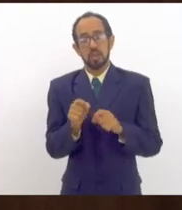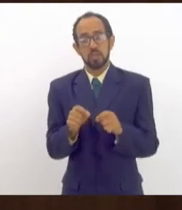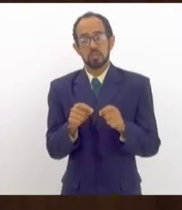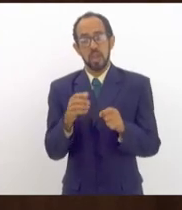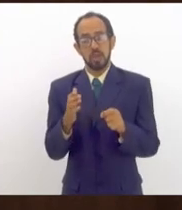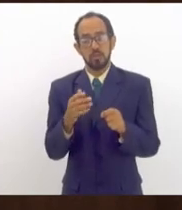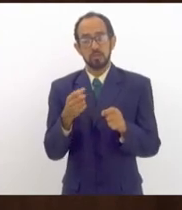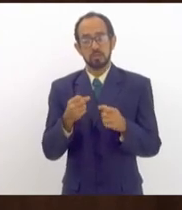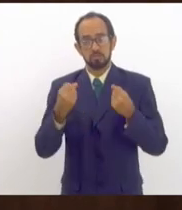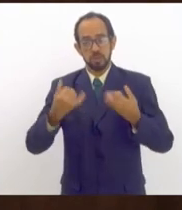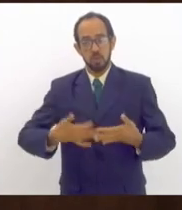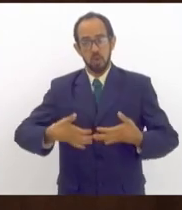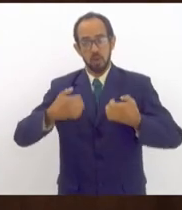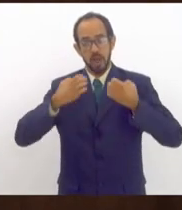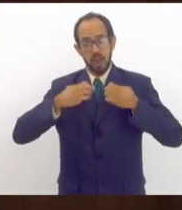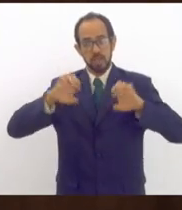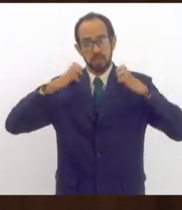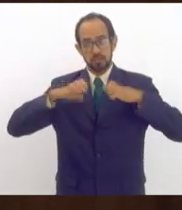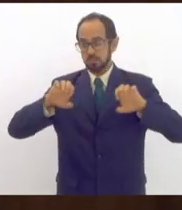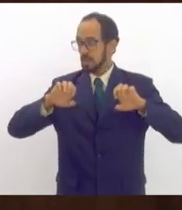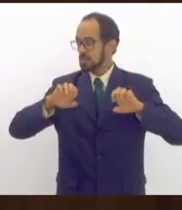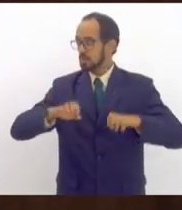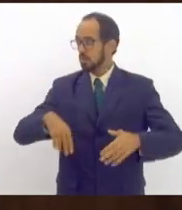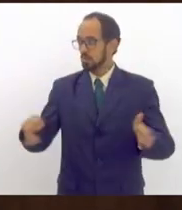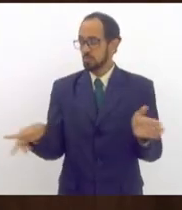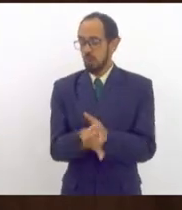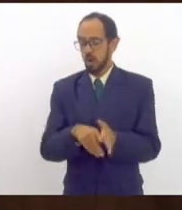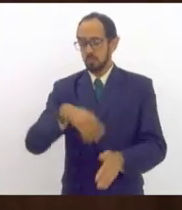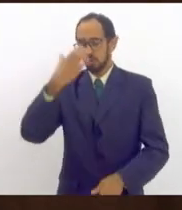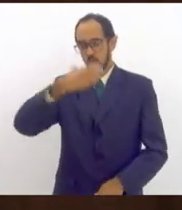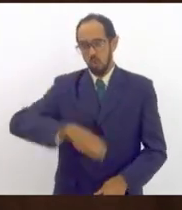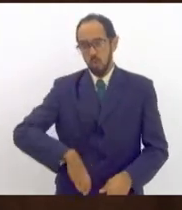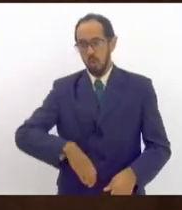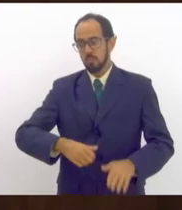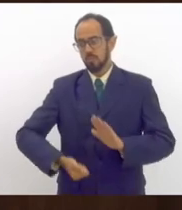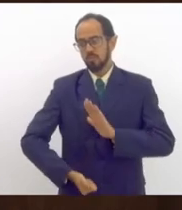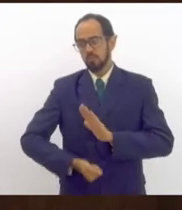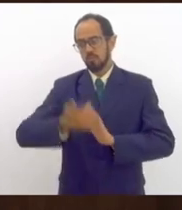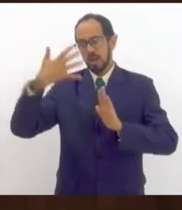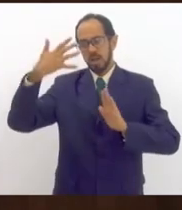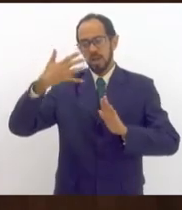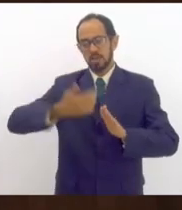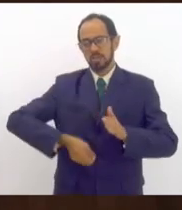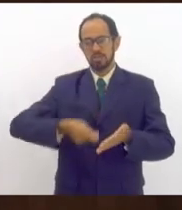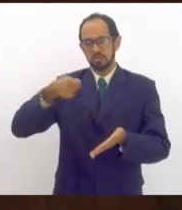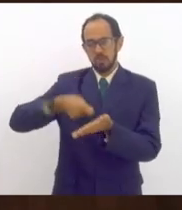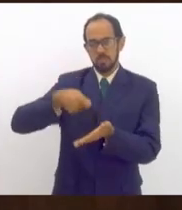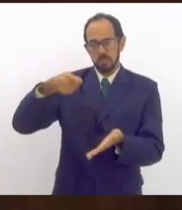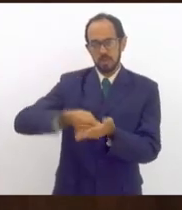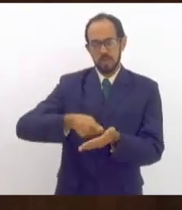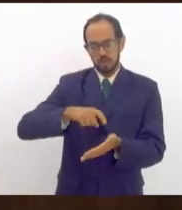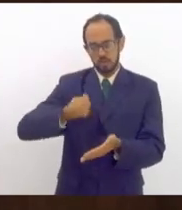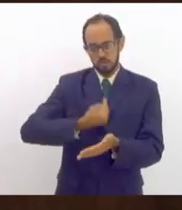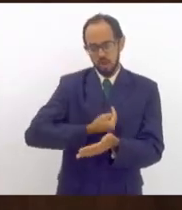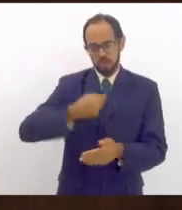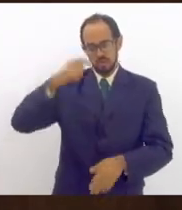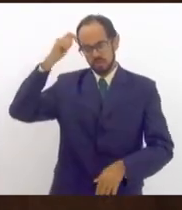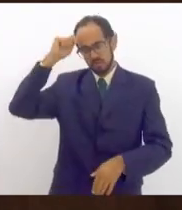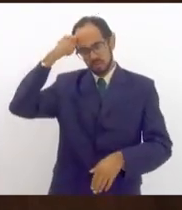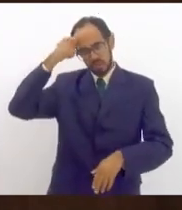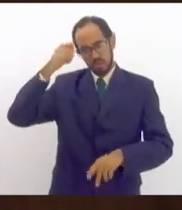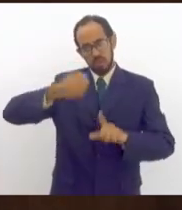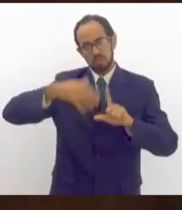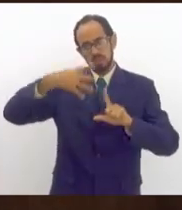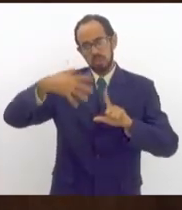no seu cotidiano com seu corpo muitas das opressões que nós negros negras